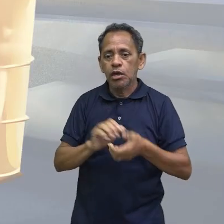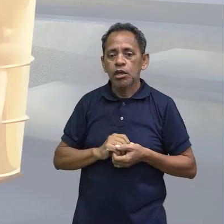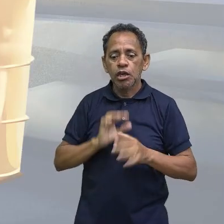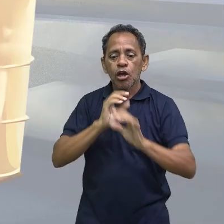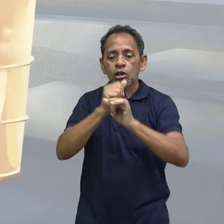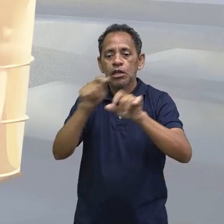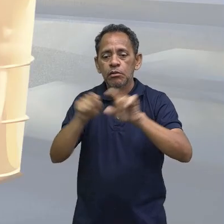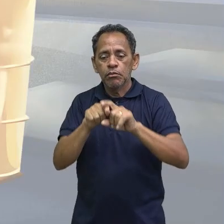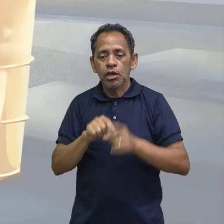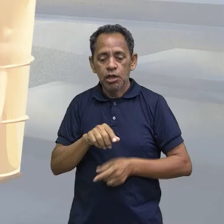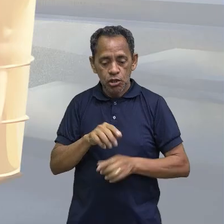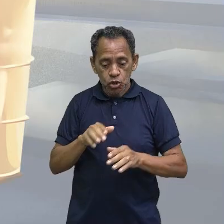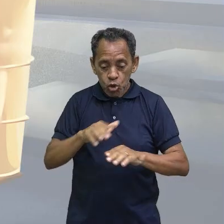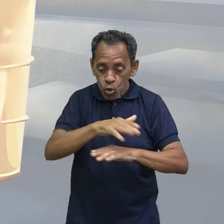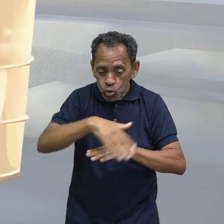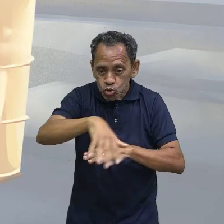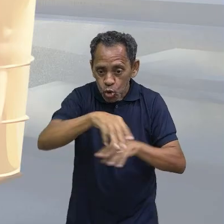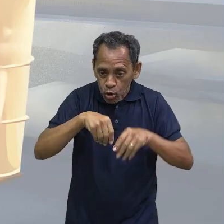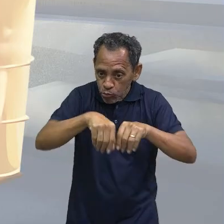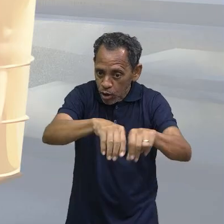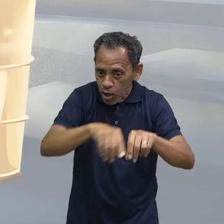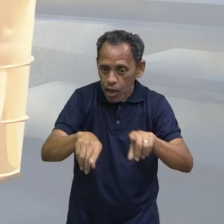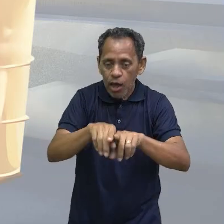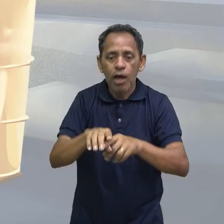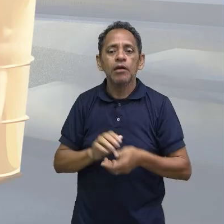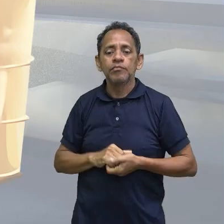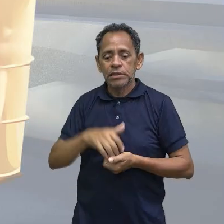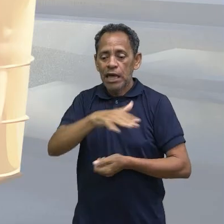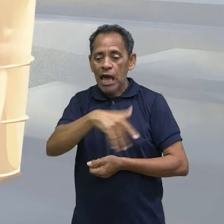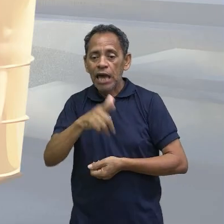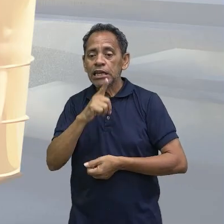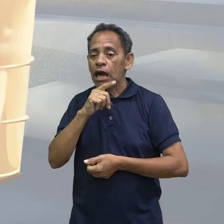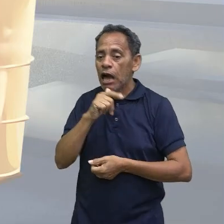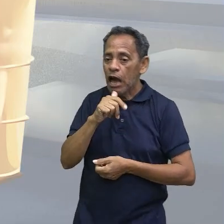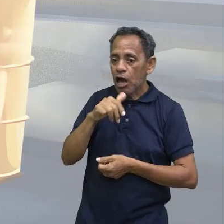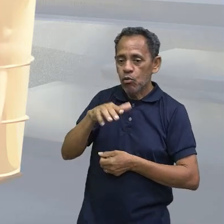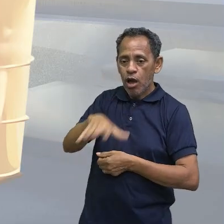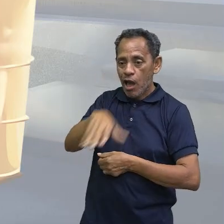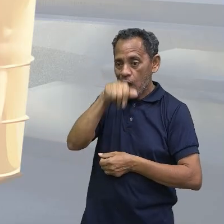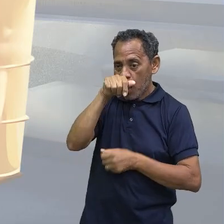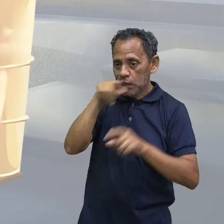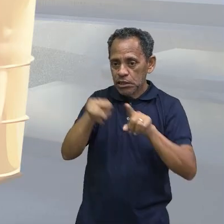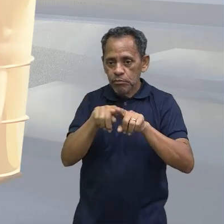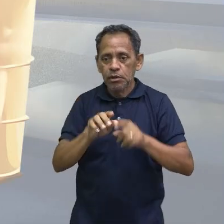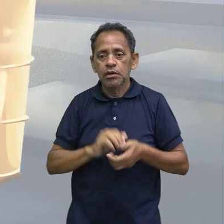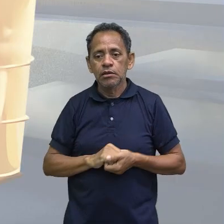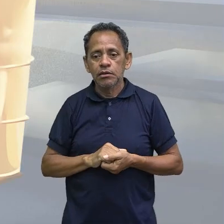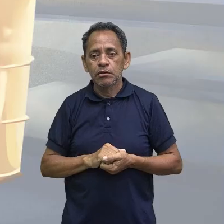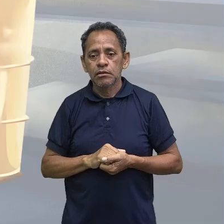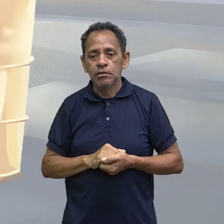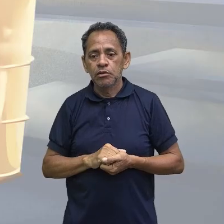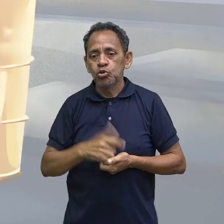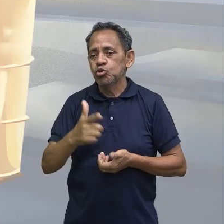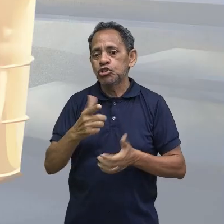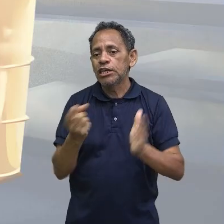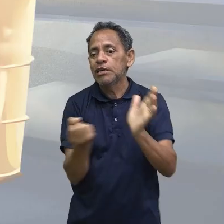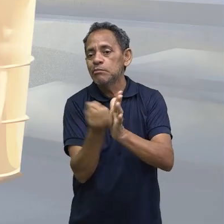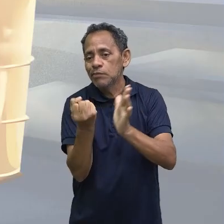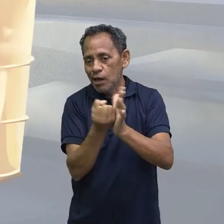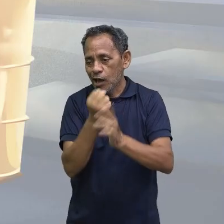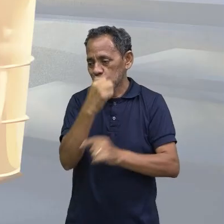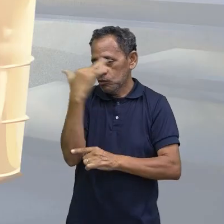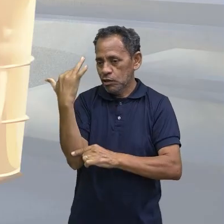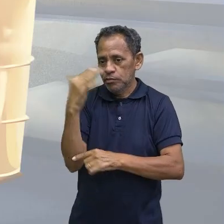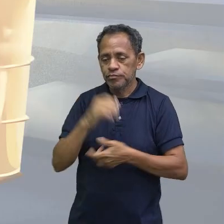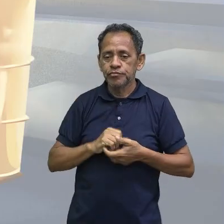ar, né, para garantir que não haja vazamentos nem impactos ambientais lá naquela região. Bom, a segurança a longo prazo,